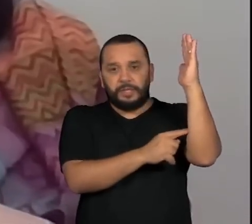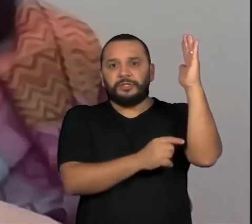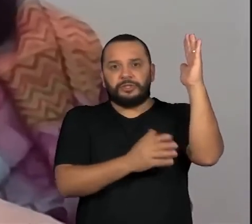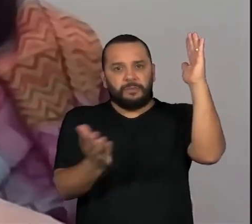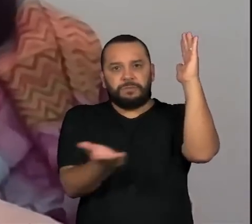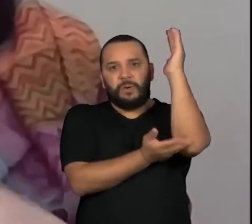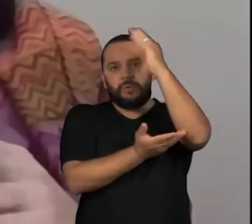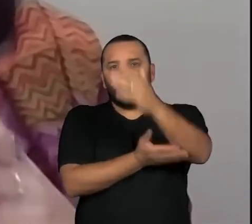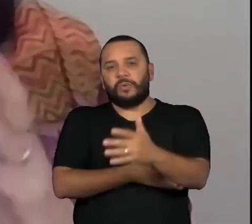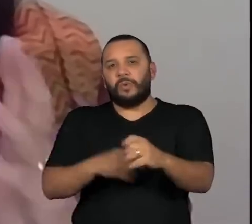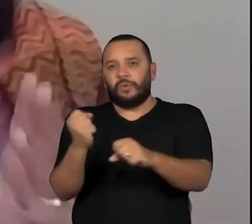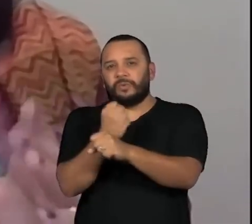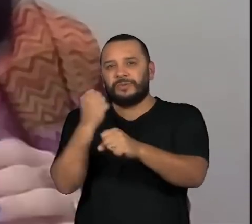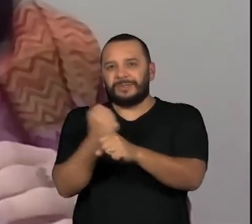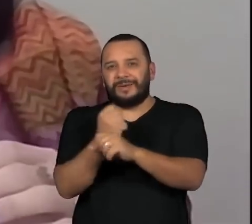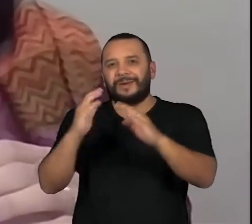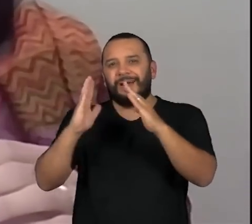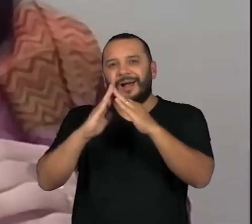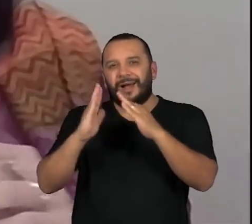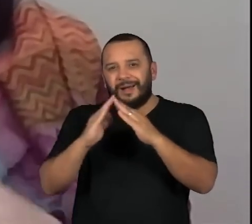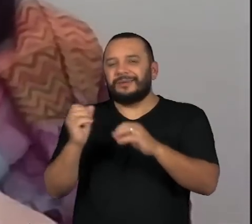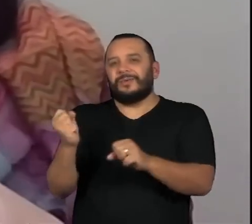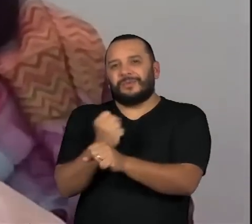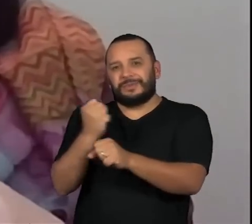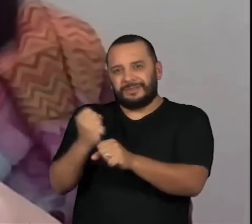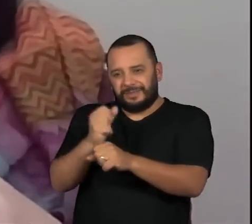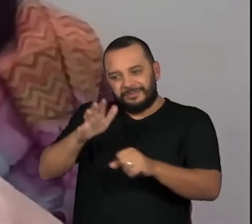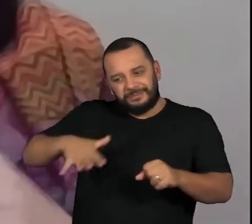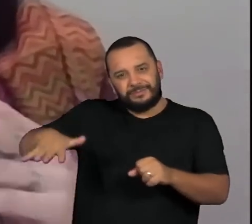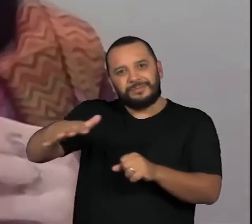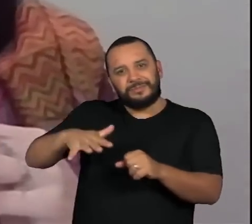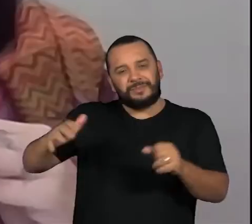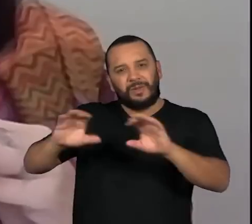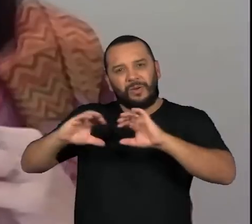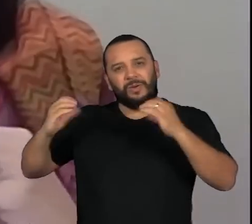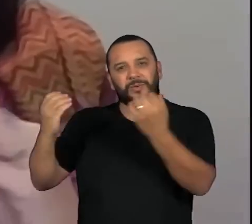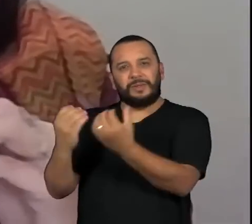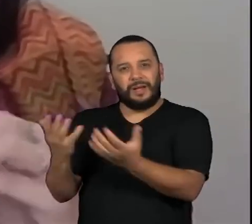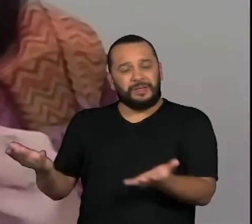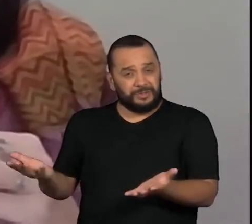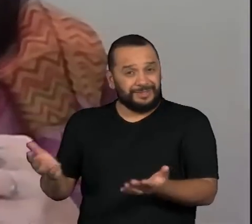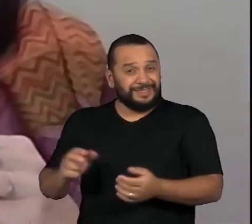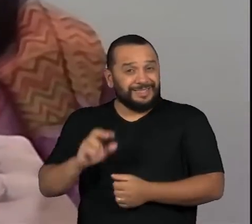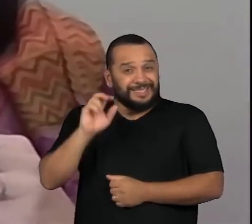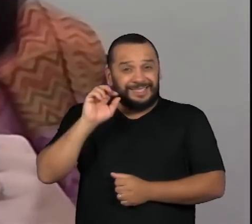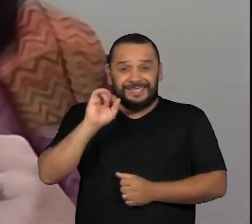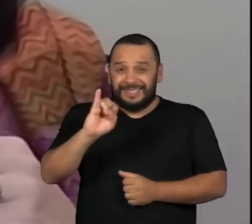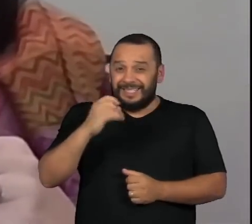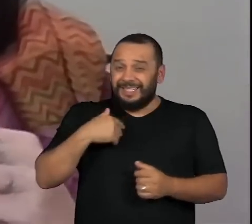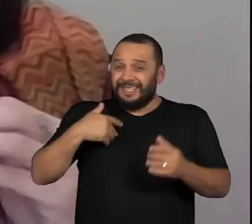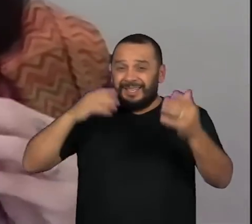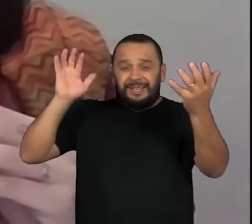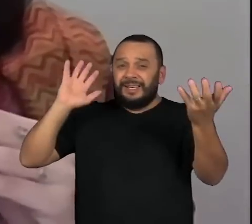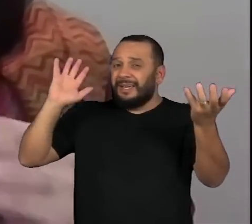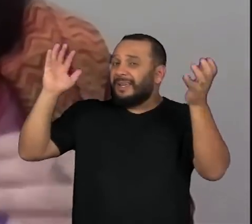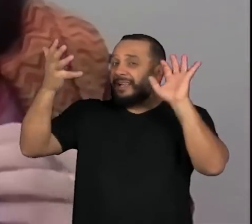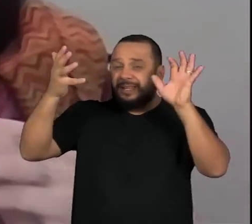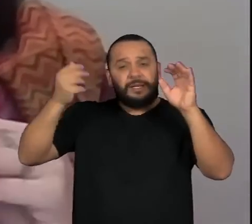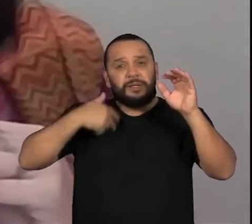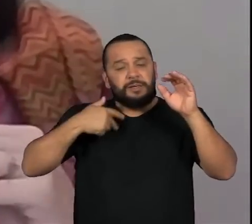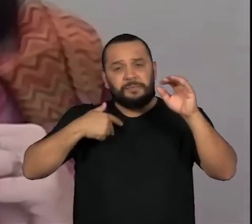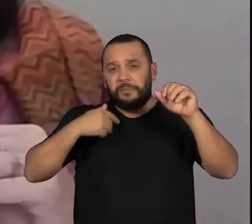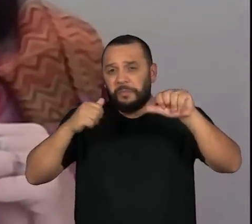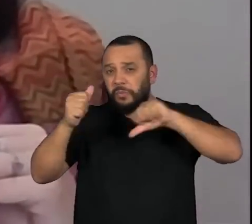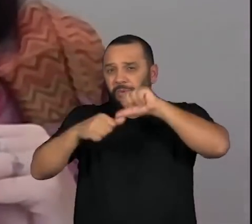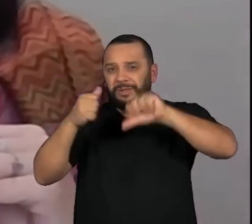construção dessas comunidades locais e como, então, que as mudanças climáticas podem afetar o tipo